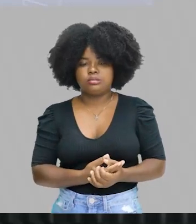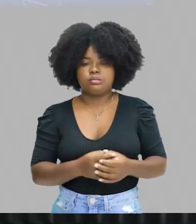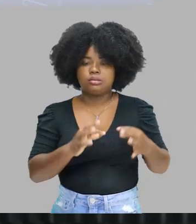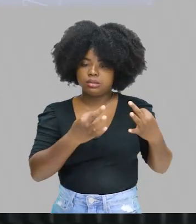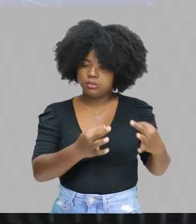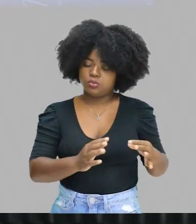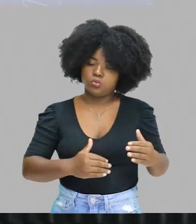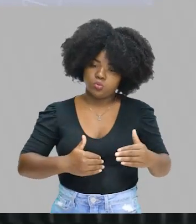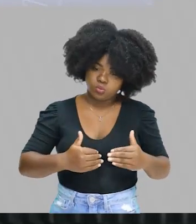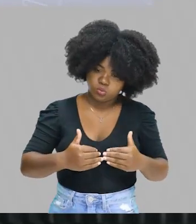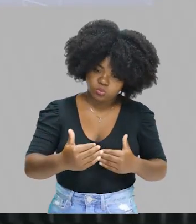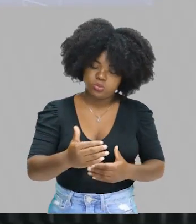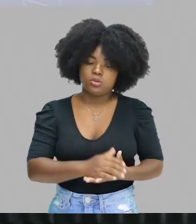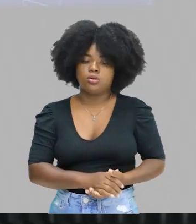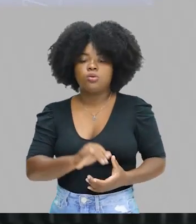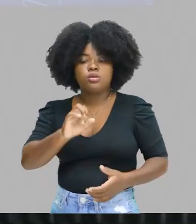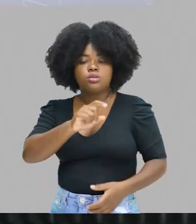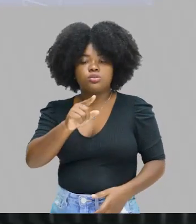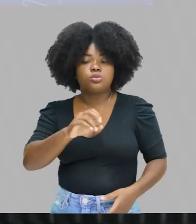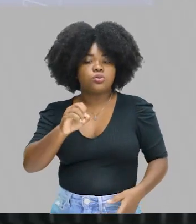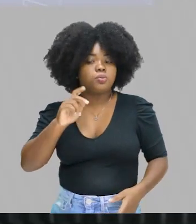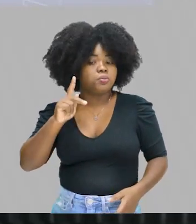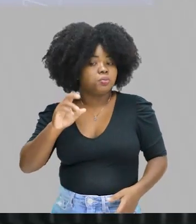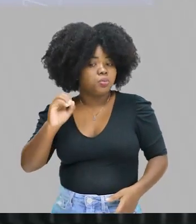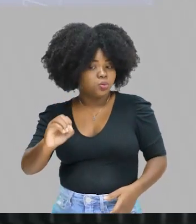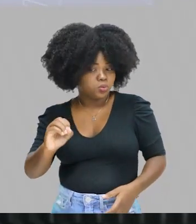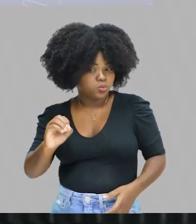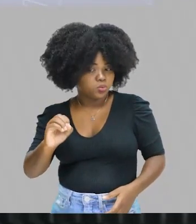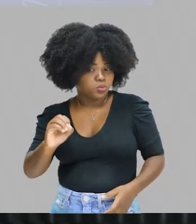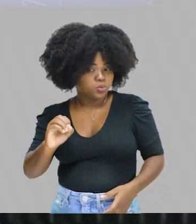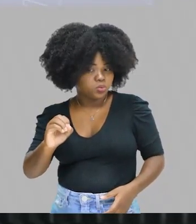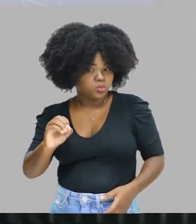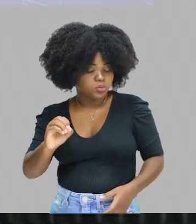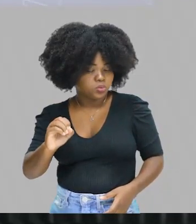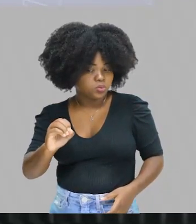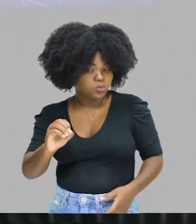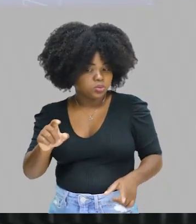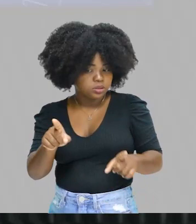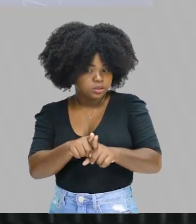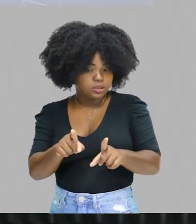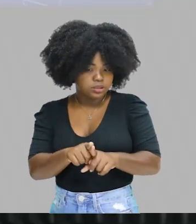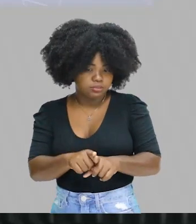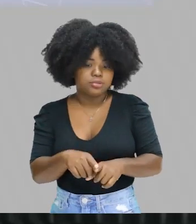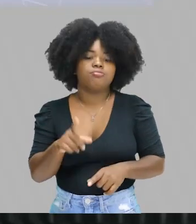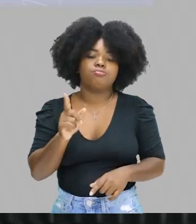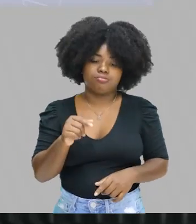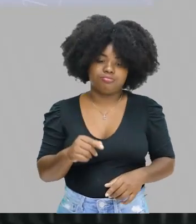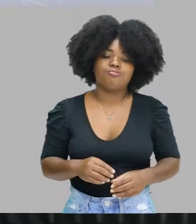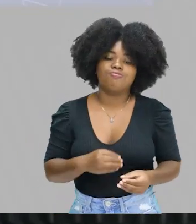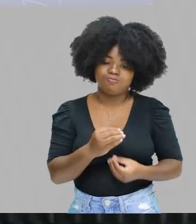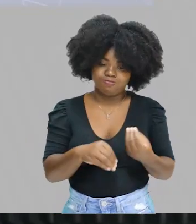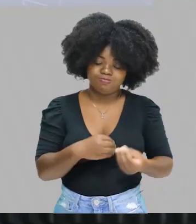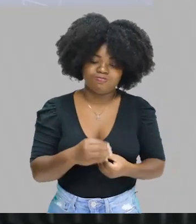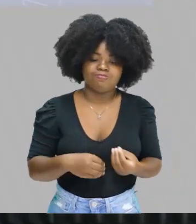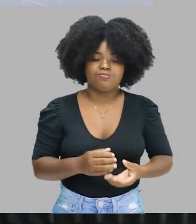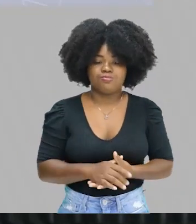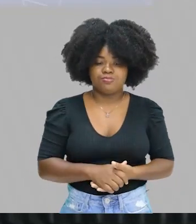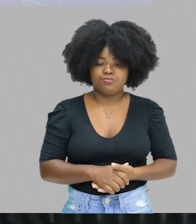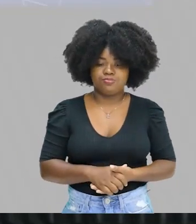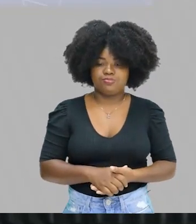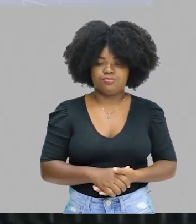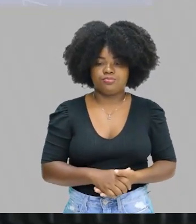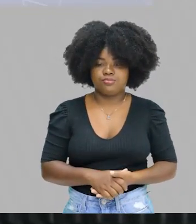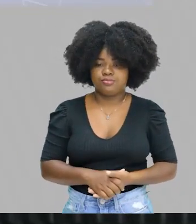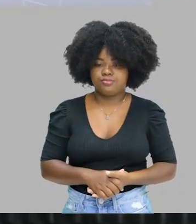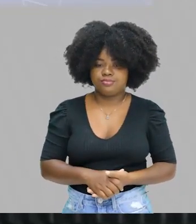mais avançadas. O isopor, que é uma resina, é uma estrutura de poliuretano, se eu não estiver enganado, meu professor de materiais, que me perdoe,